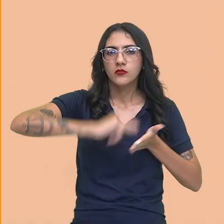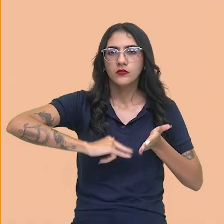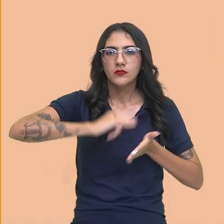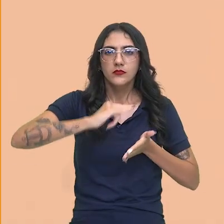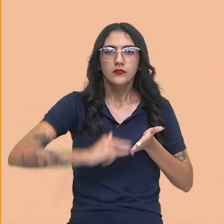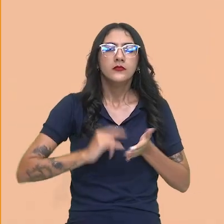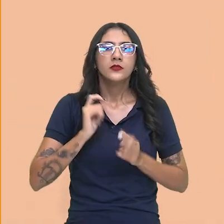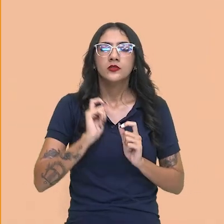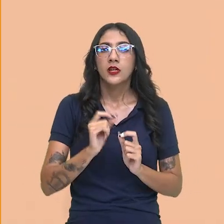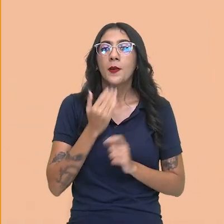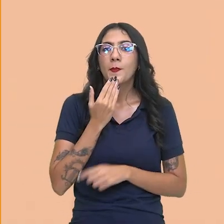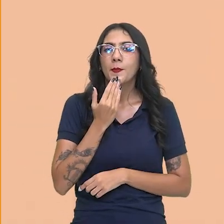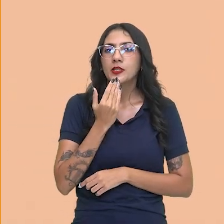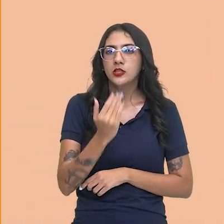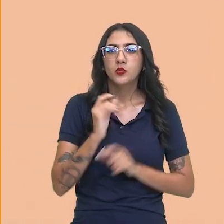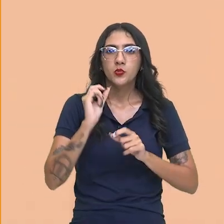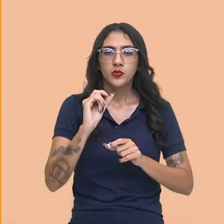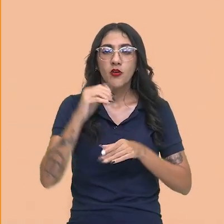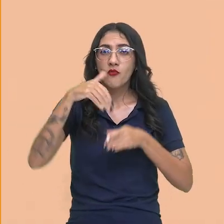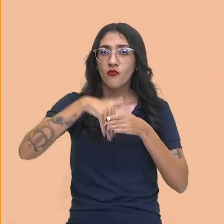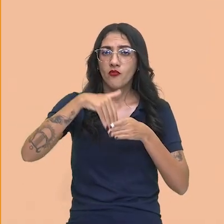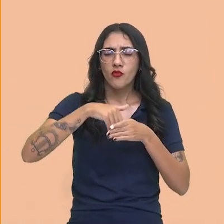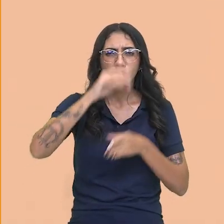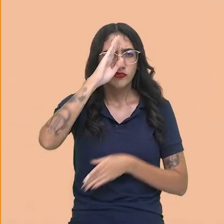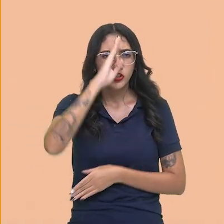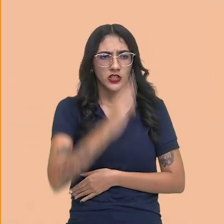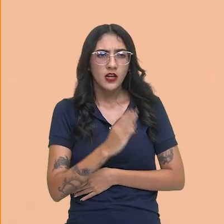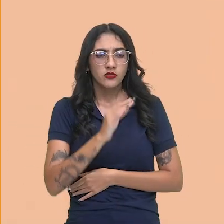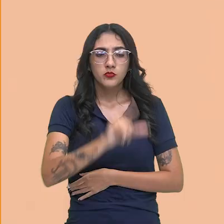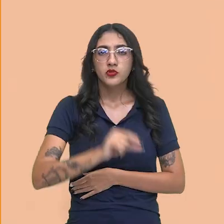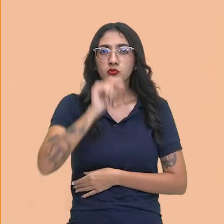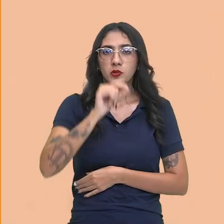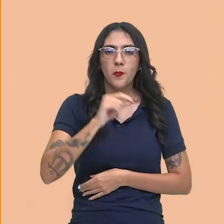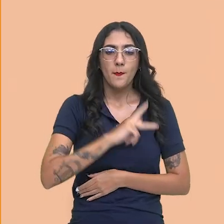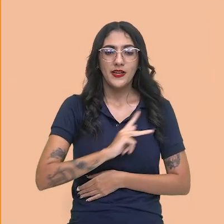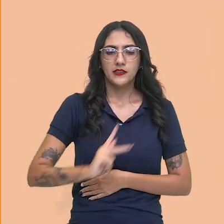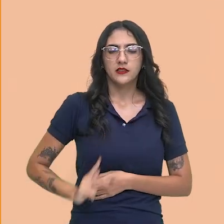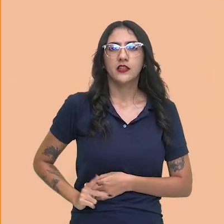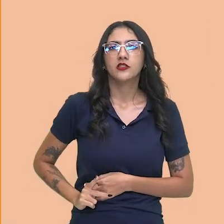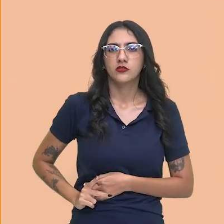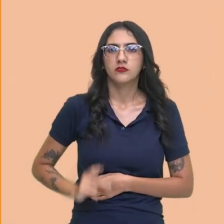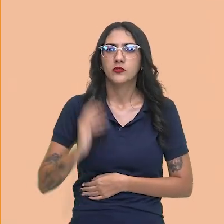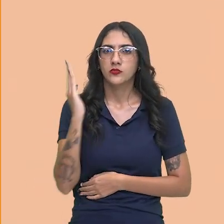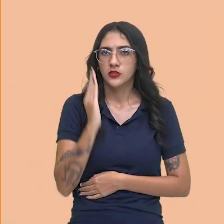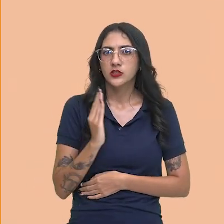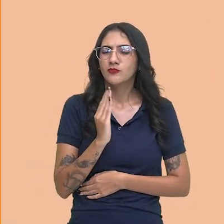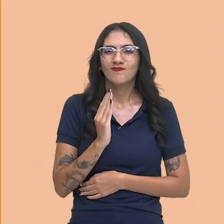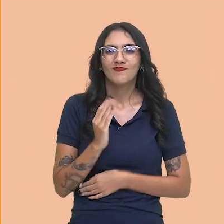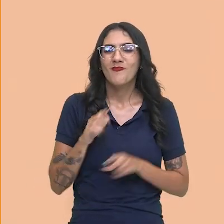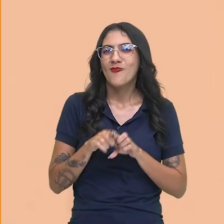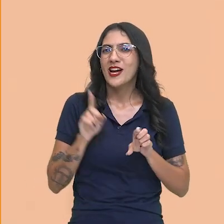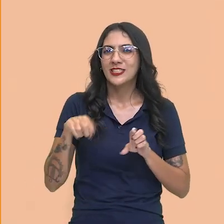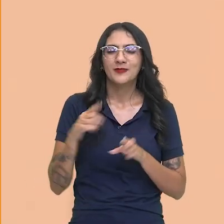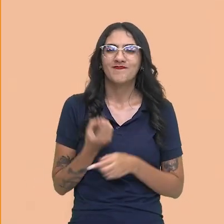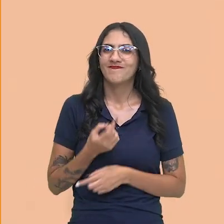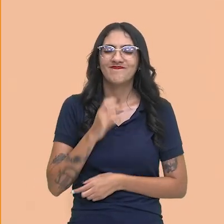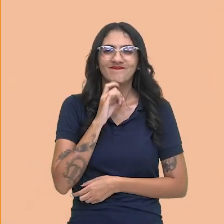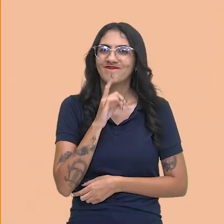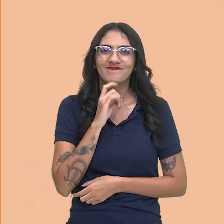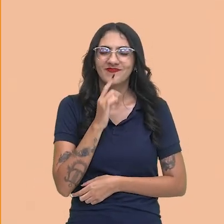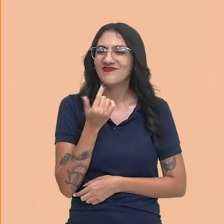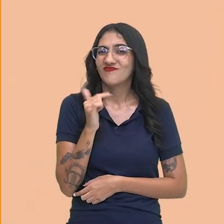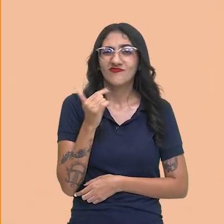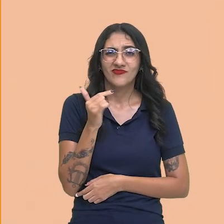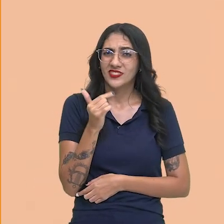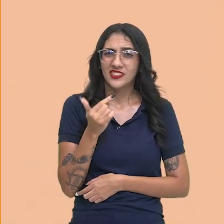que pedia aí, né, o voto direto para a presidência da República, o que não vai acontecer, né? Não vai ser aprovada